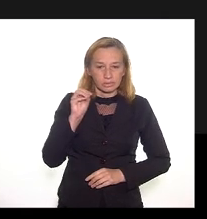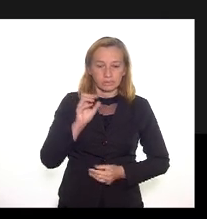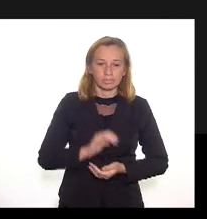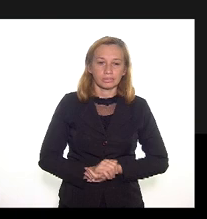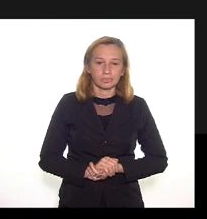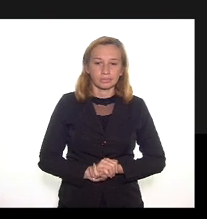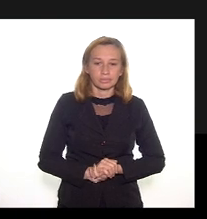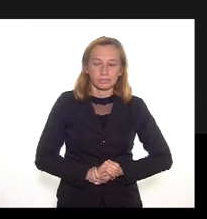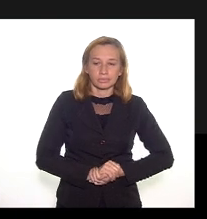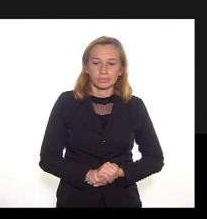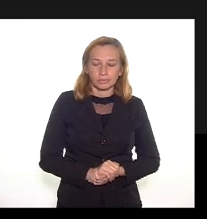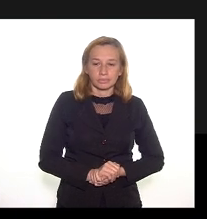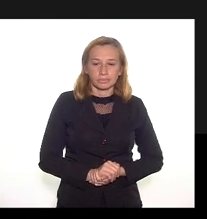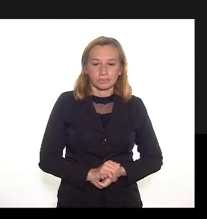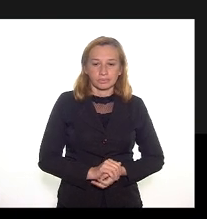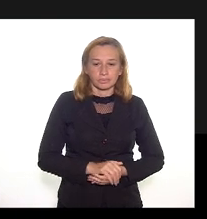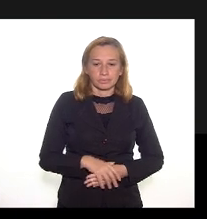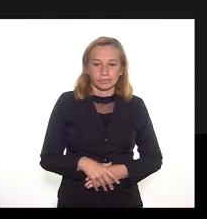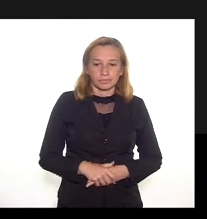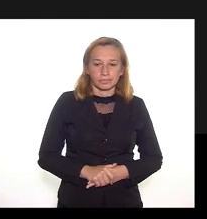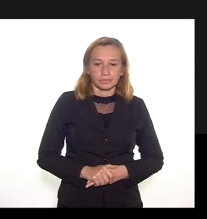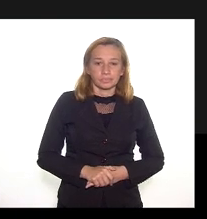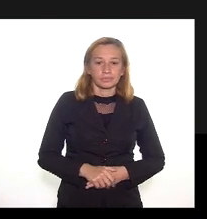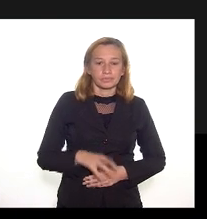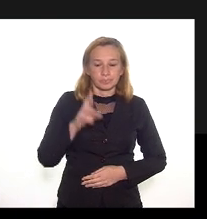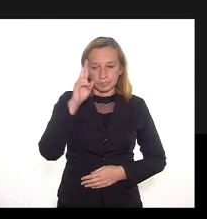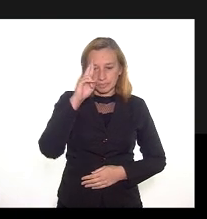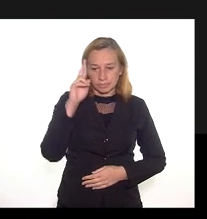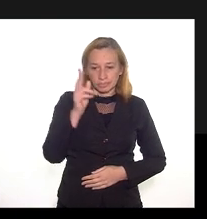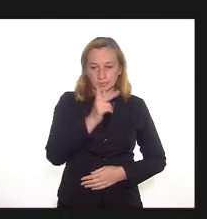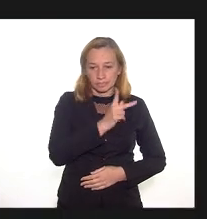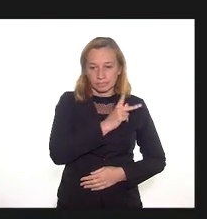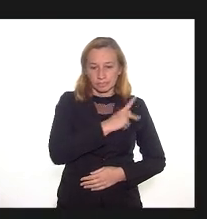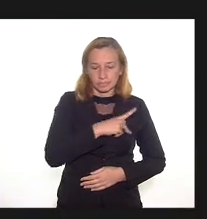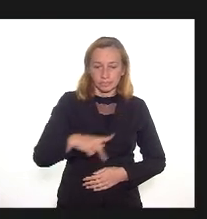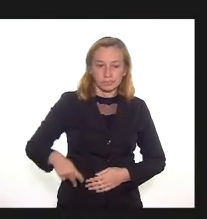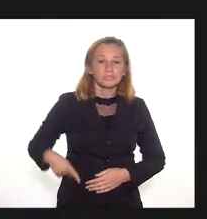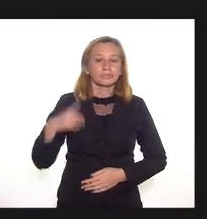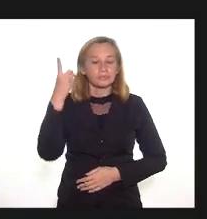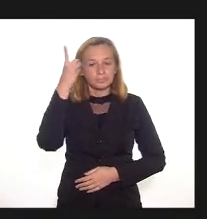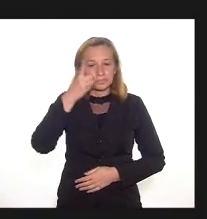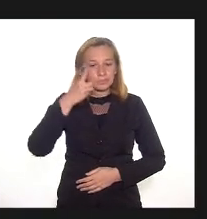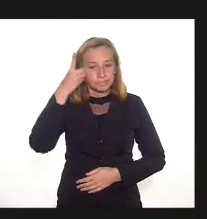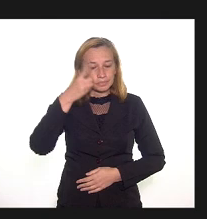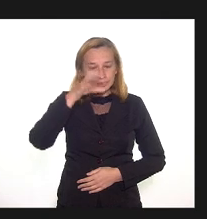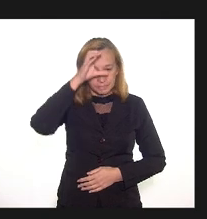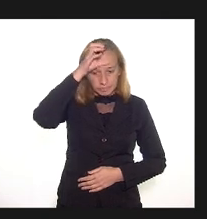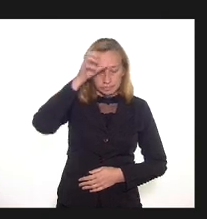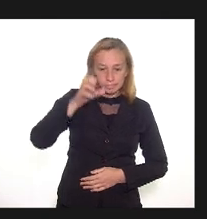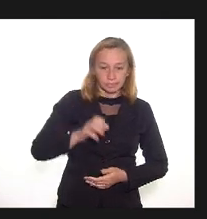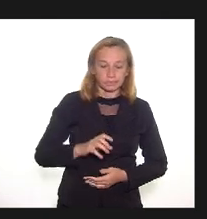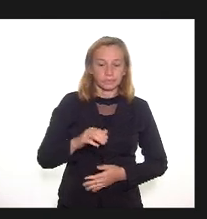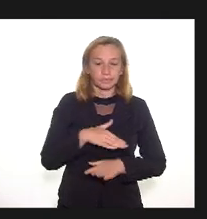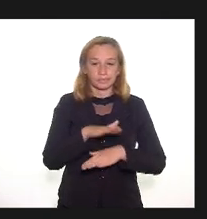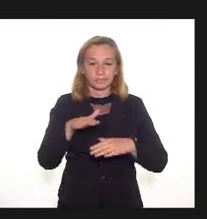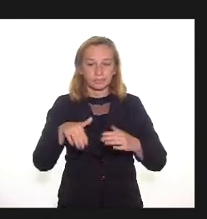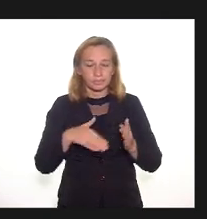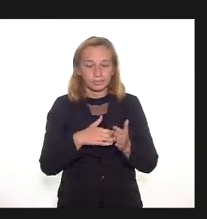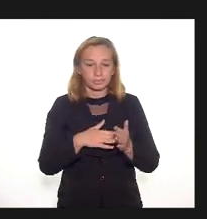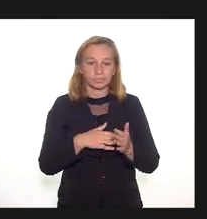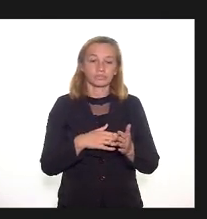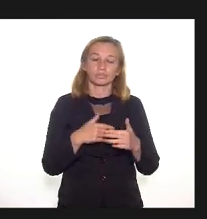quarto senhora presidente deputada Tia Ju senhoras senhores